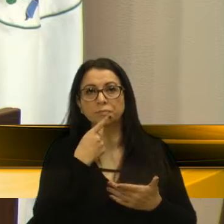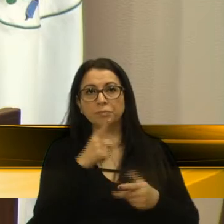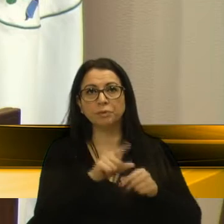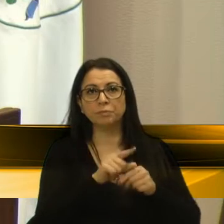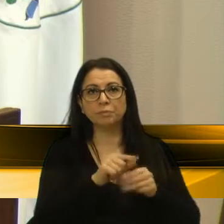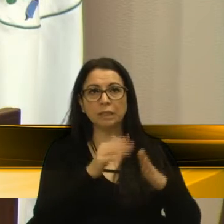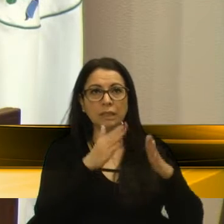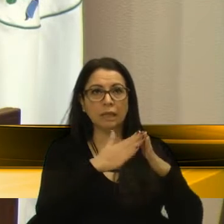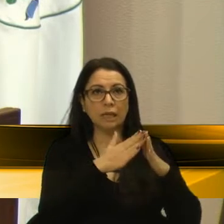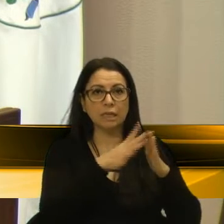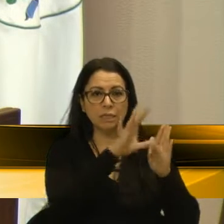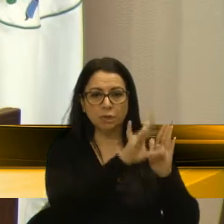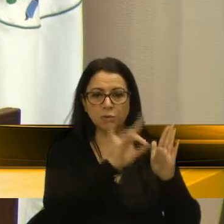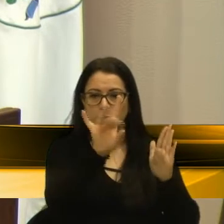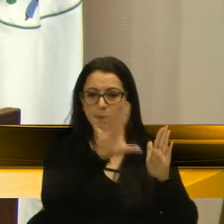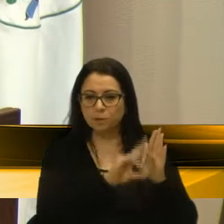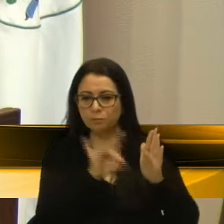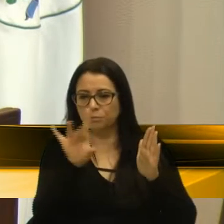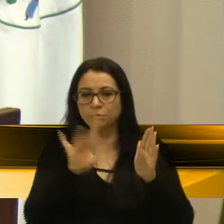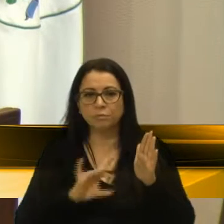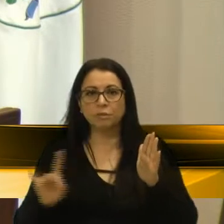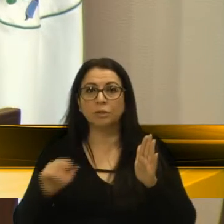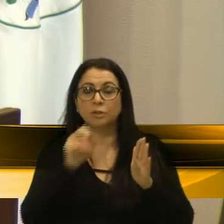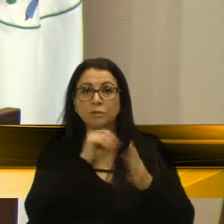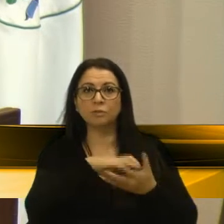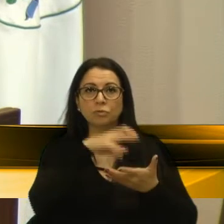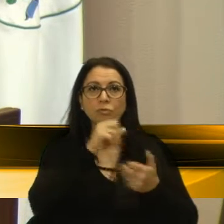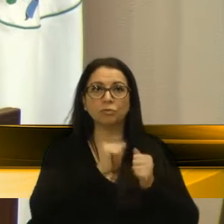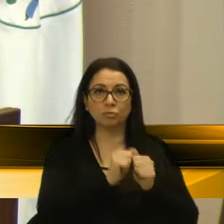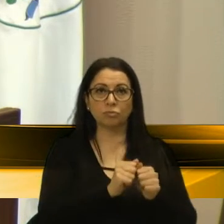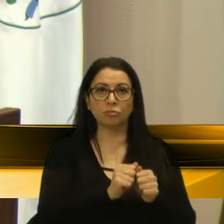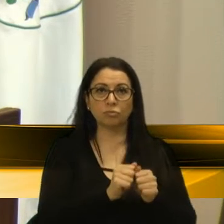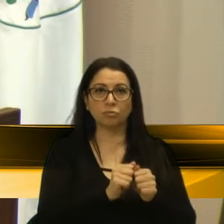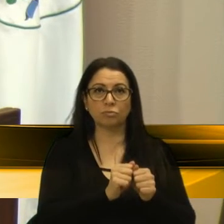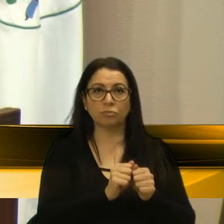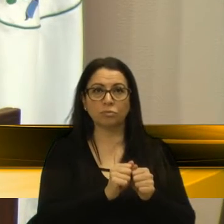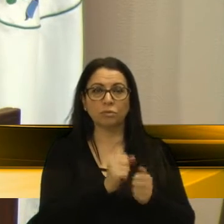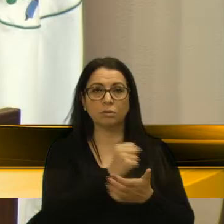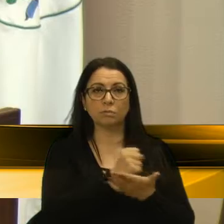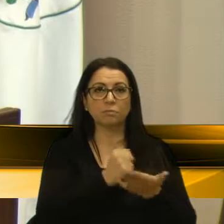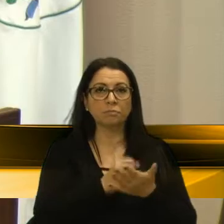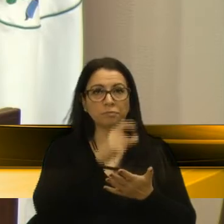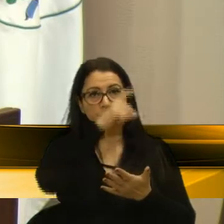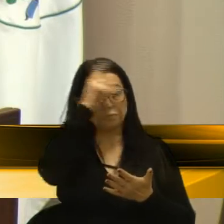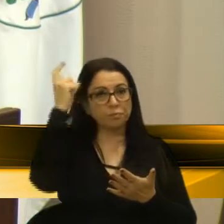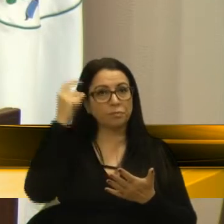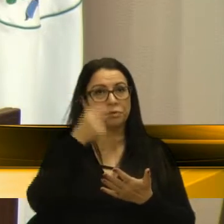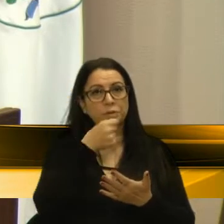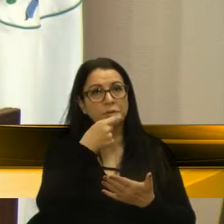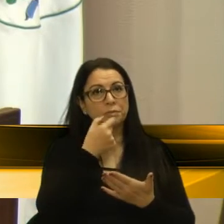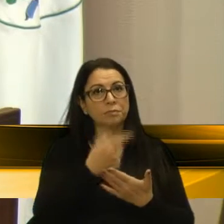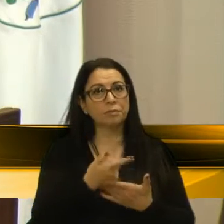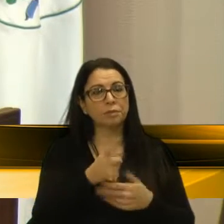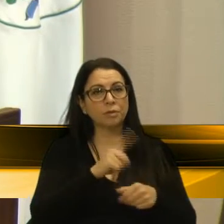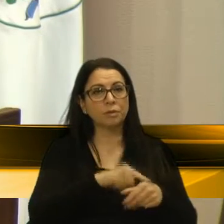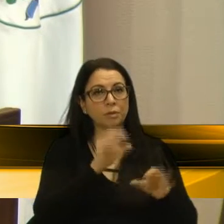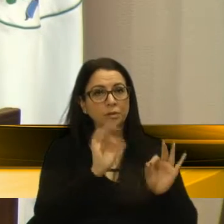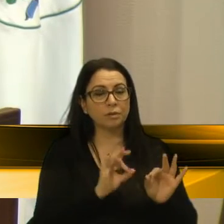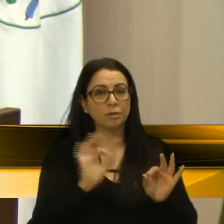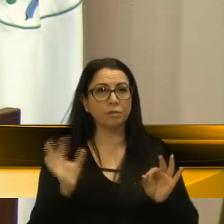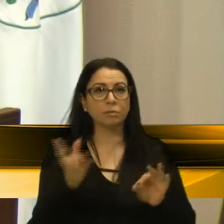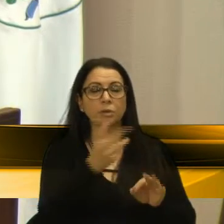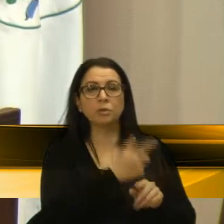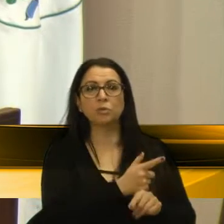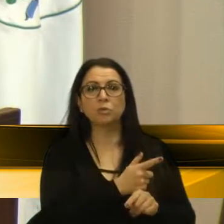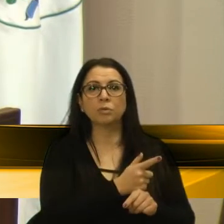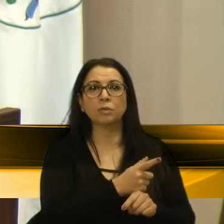casas compartilhadas. Então, idosos que moram junto, contratam uma enfermeira, ela dá remédios na hora certa para todos,